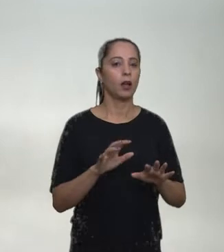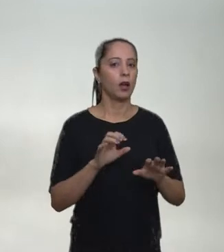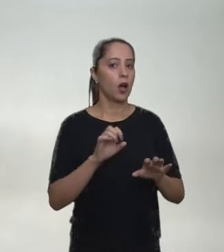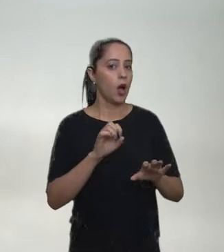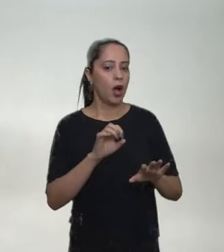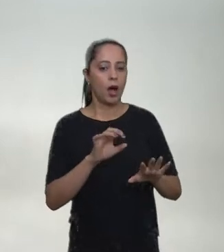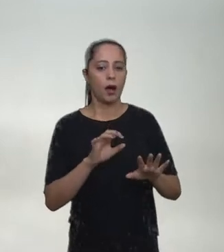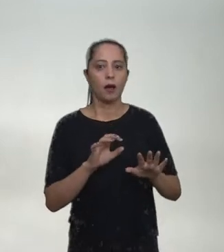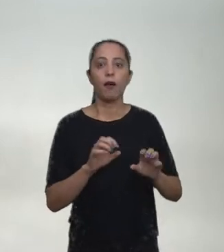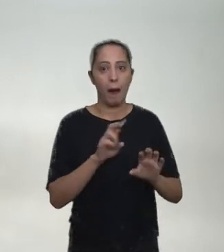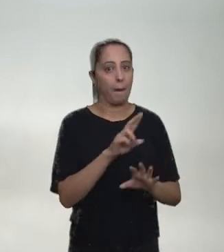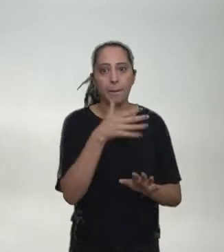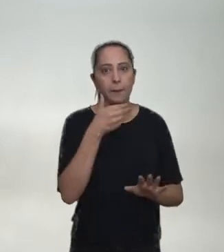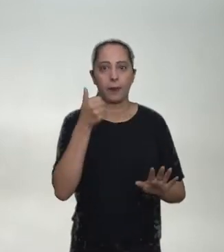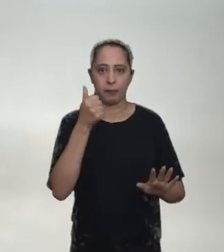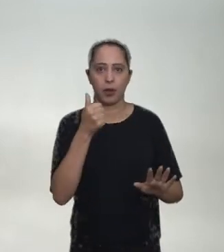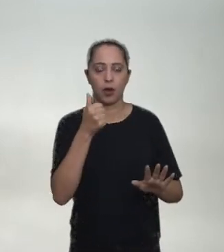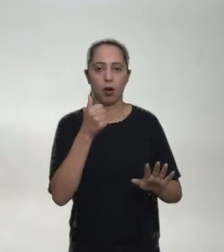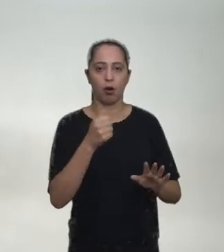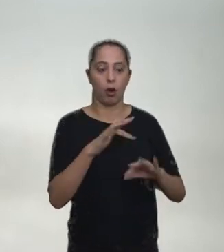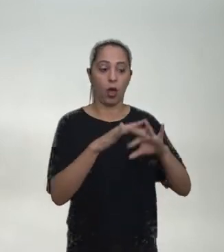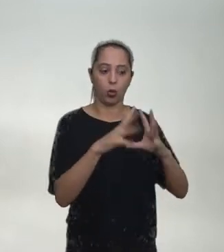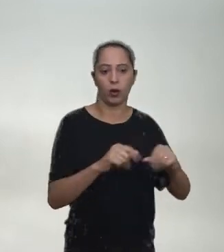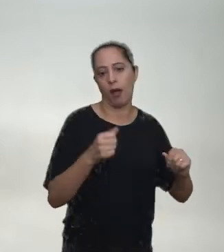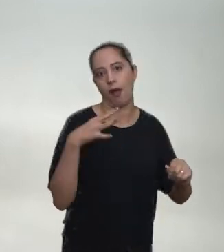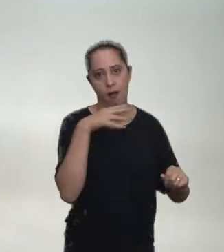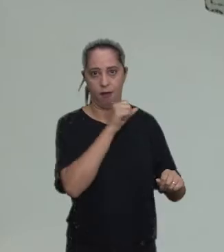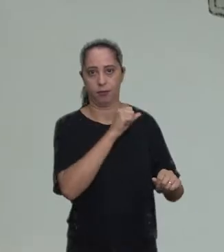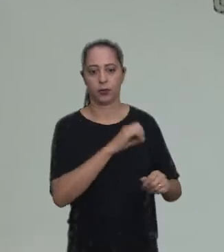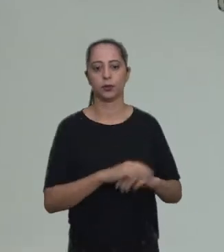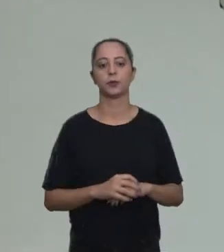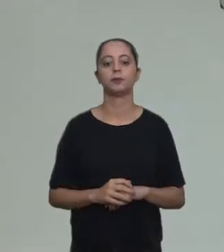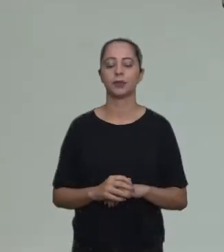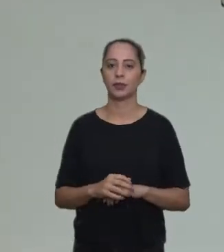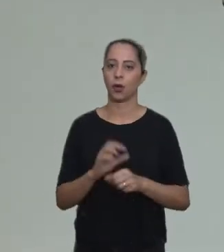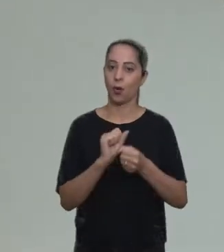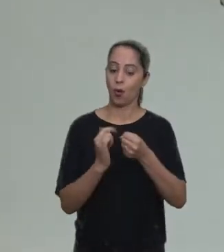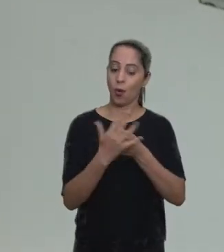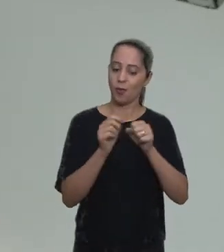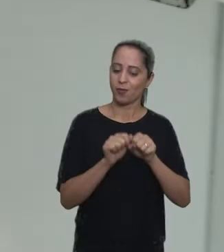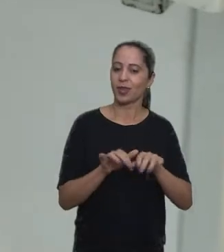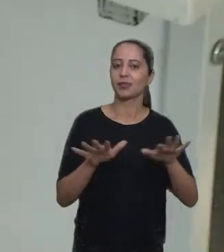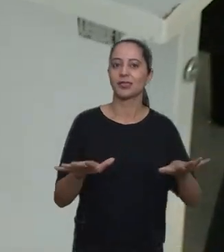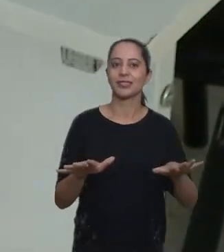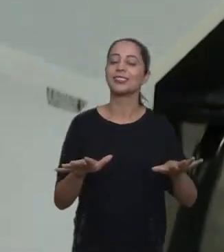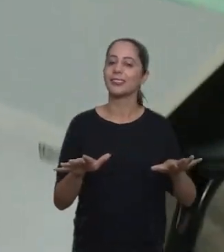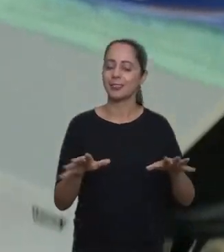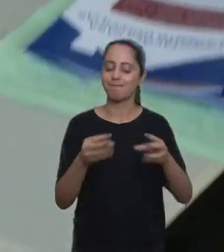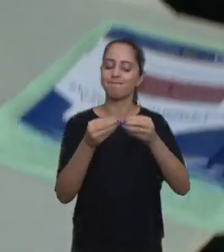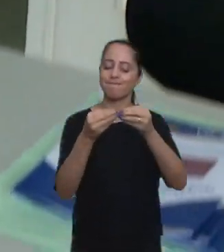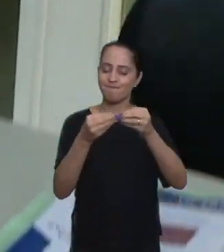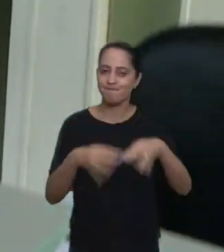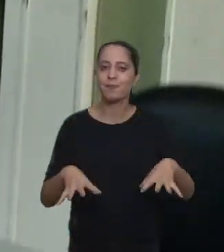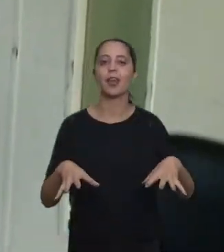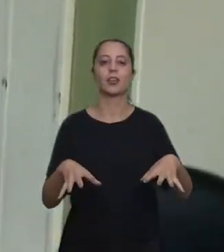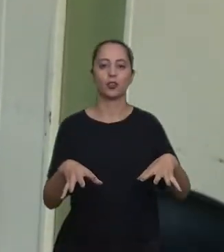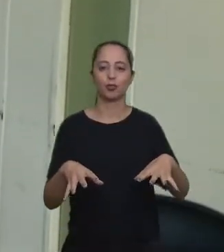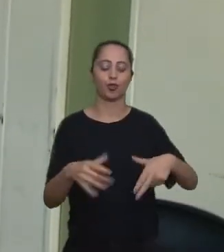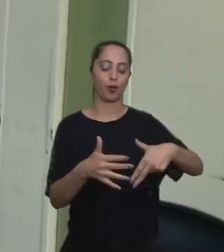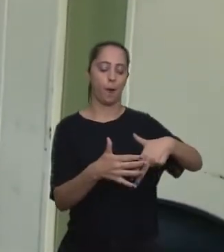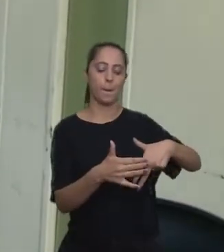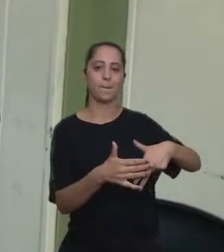que é uma complicação frequente, vai melhor, as chances de sucesso são maiores. E a pandemia da Covid-19 também foi um desafio